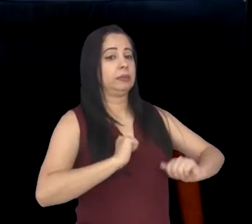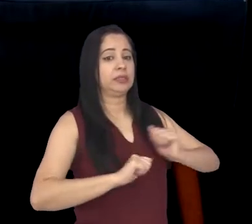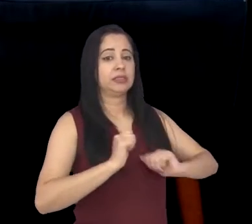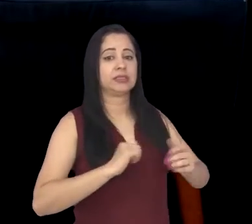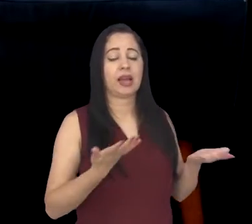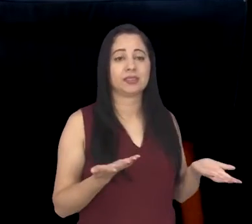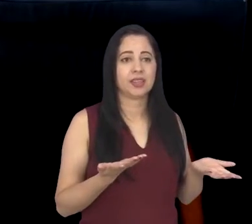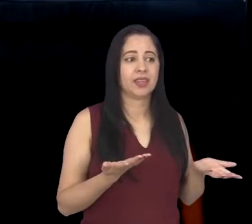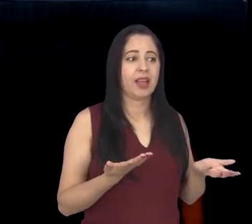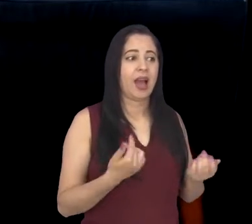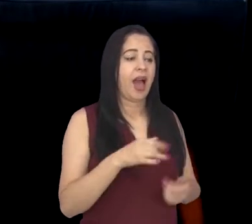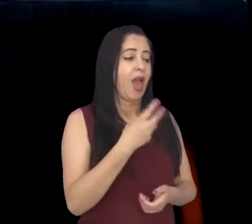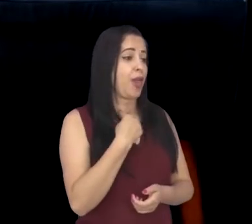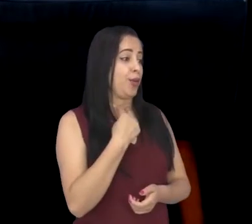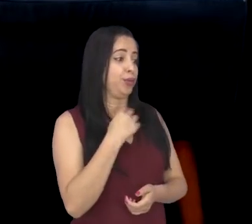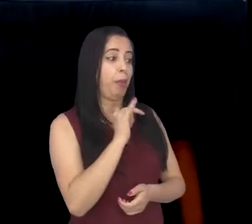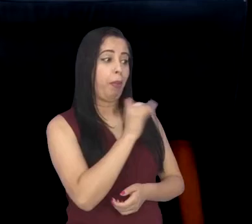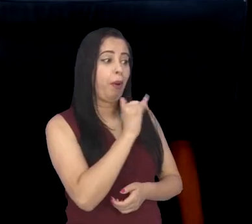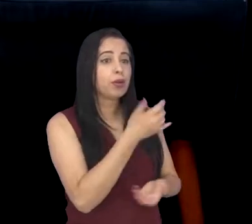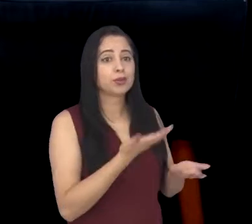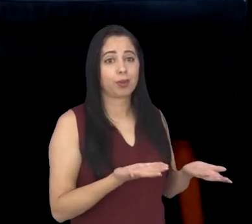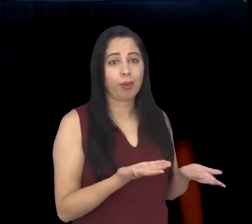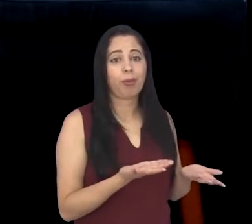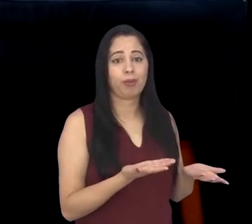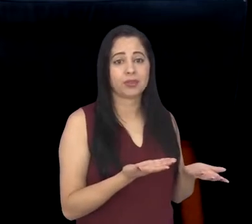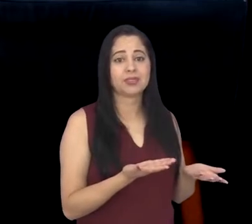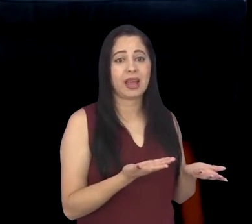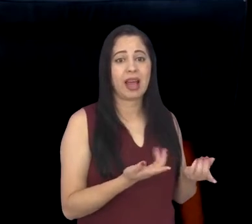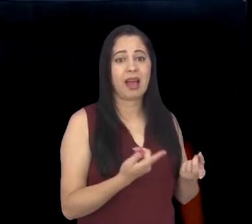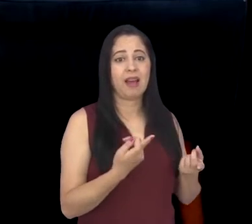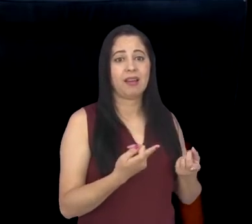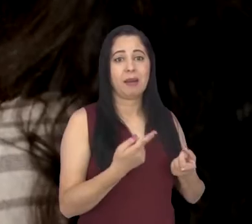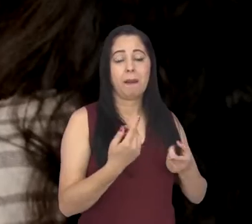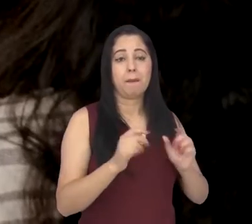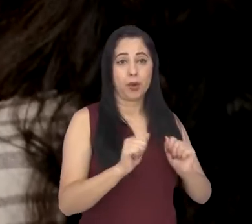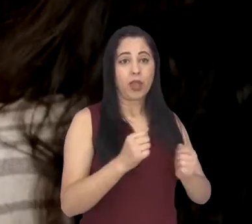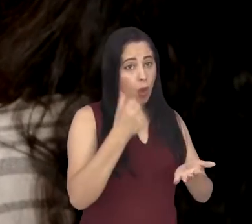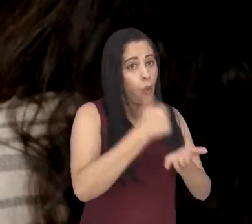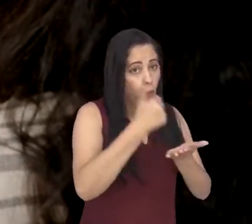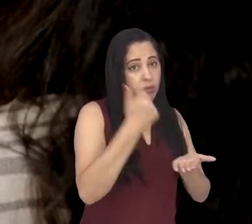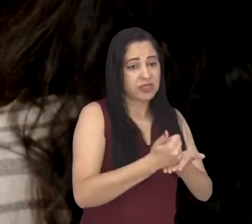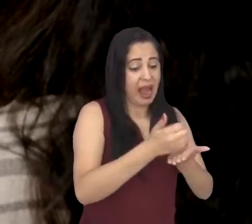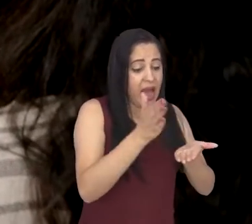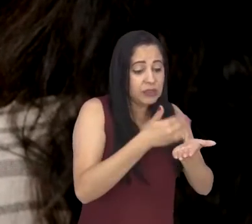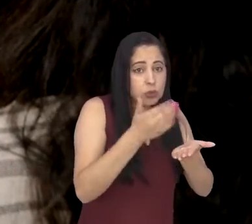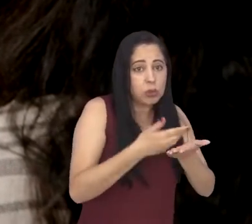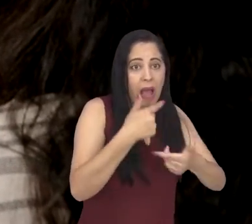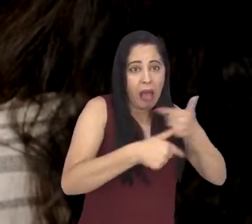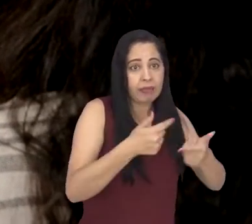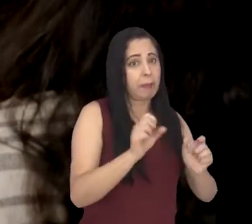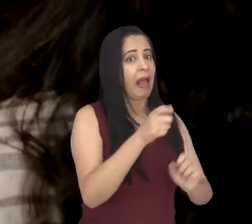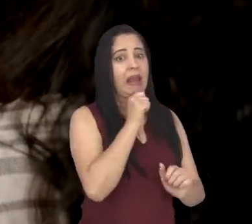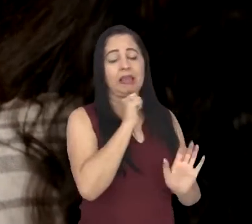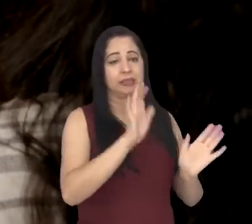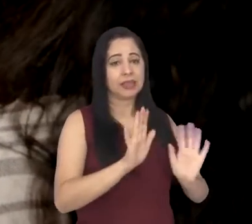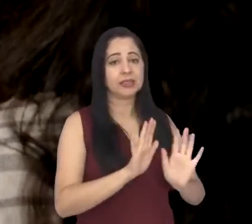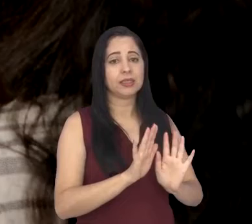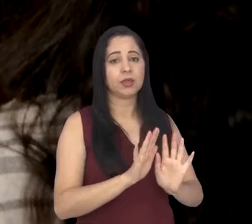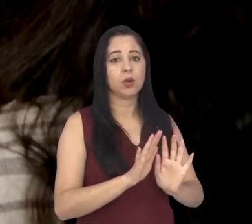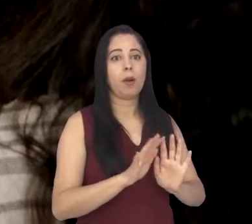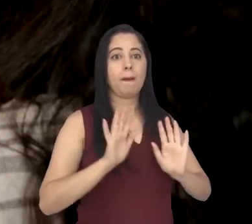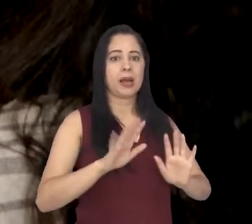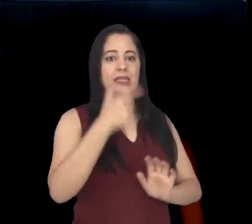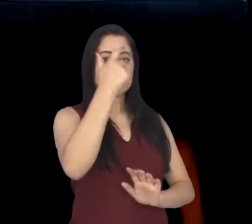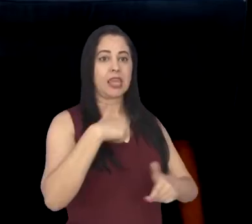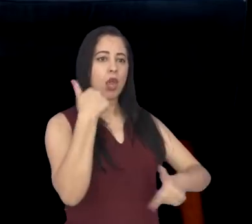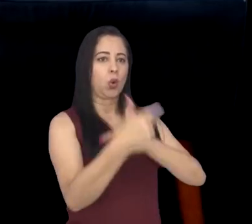Deus. Eu não posso contar, porque eu não estava ainda em carteira. Eu fui contratado, mas não em carteira. Então eu ganhava um dinheirinho já, mas só minha mão aparecia.